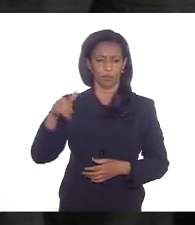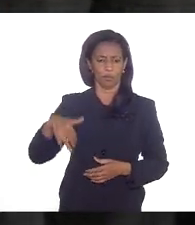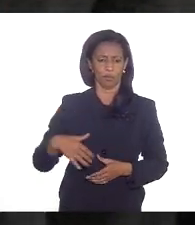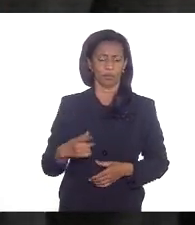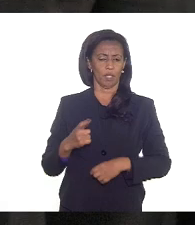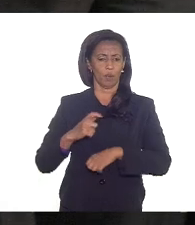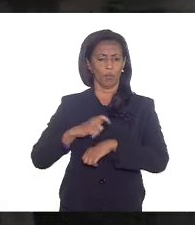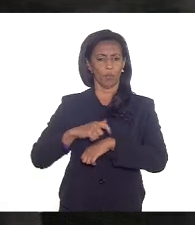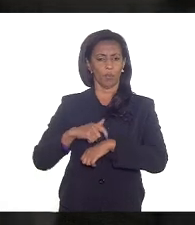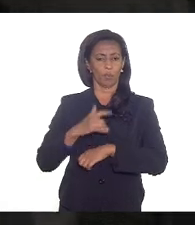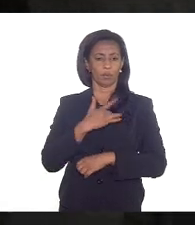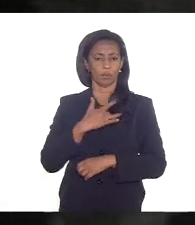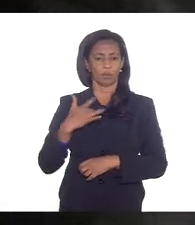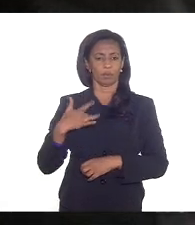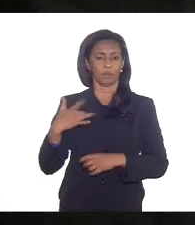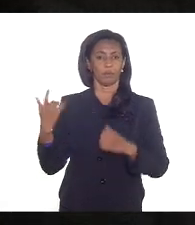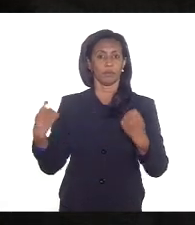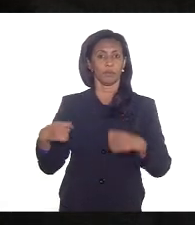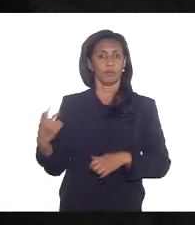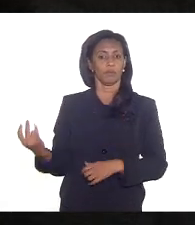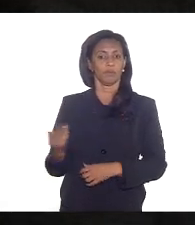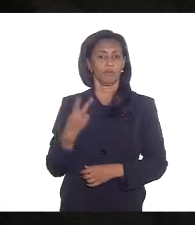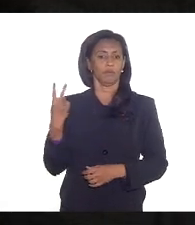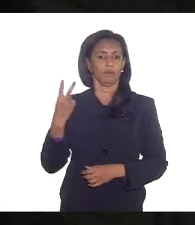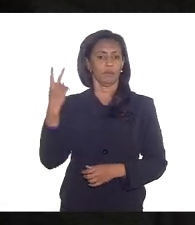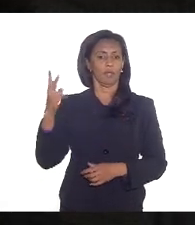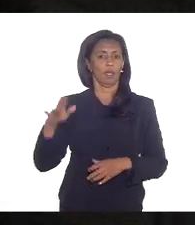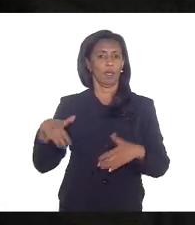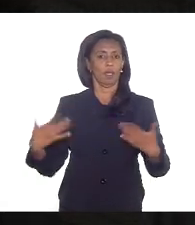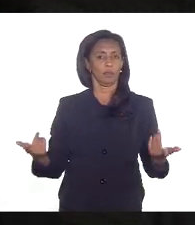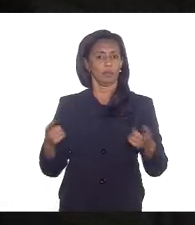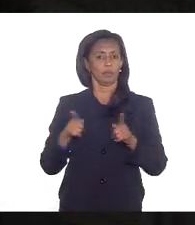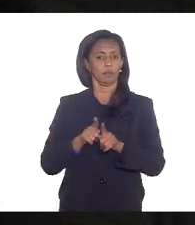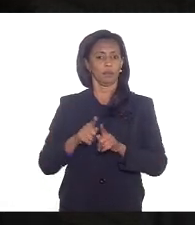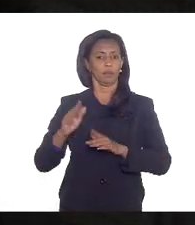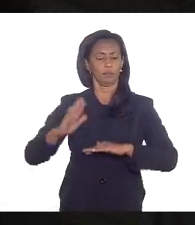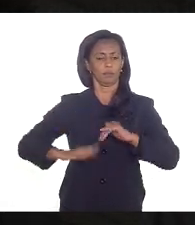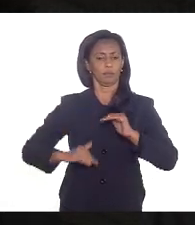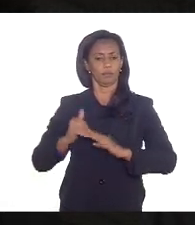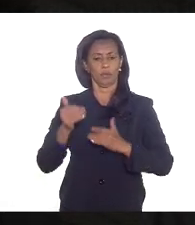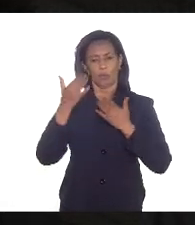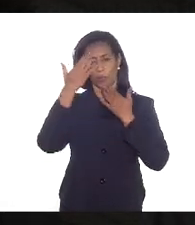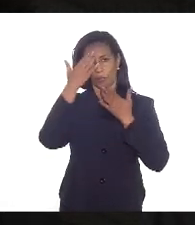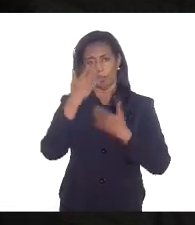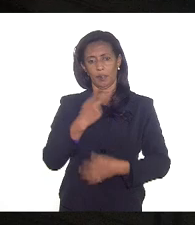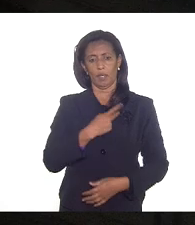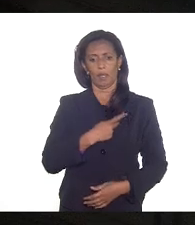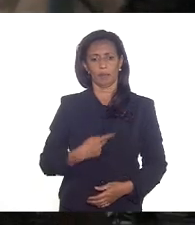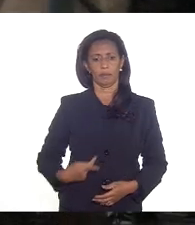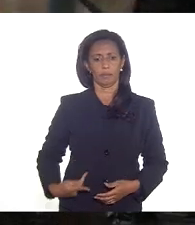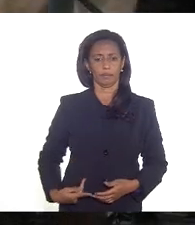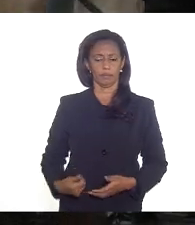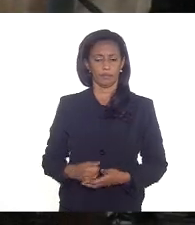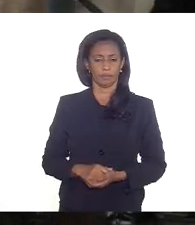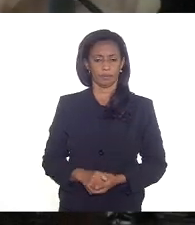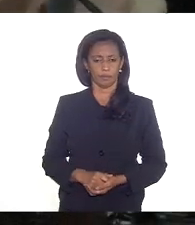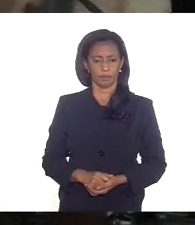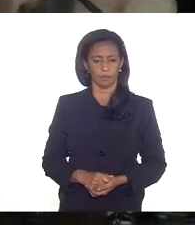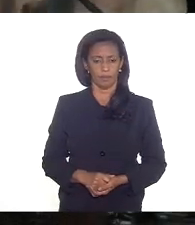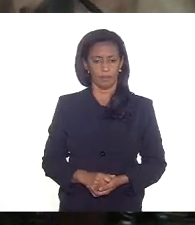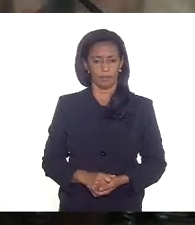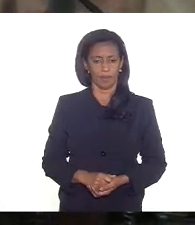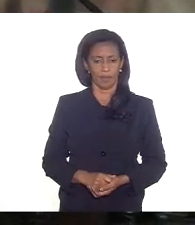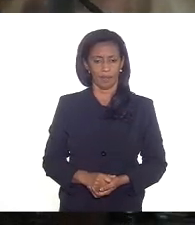esse é o momento em que a saúde deve ser valorizada assim como seus profissionais muito obrigada senhor presidente só que eu